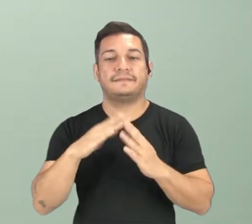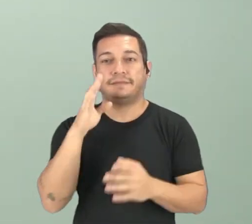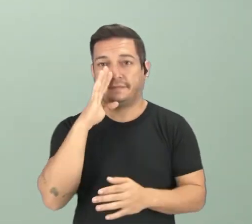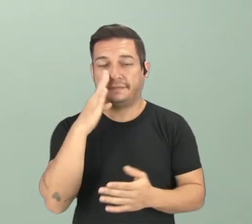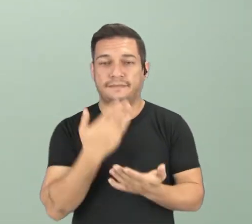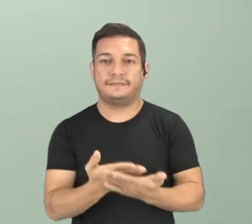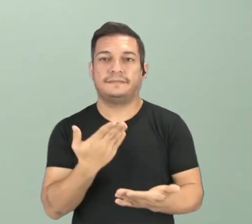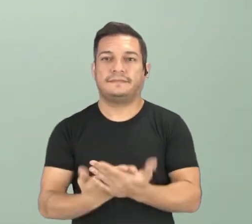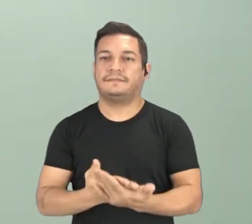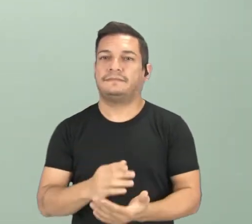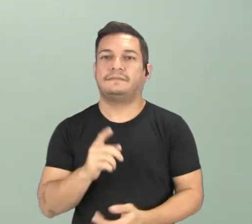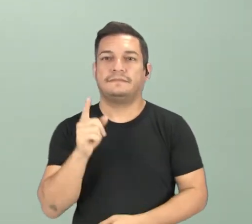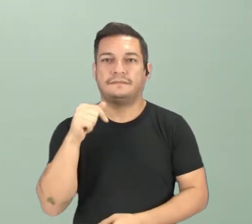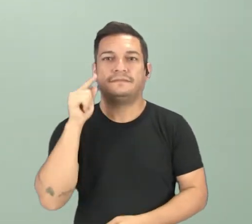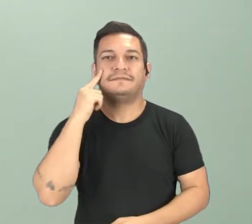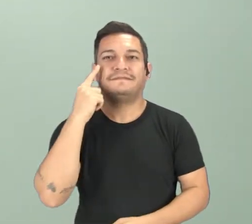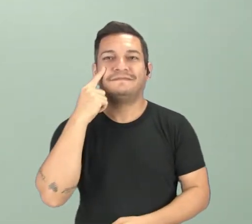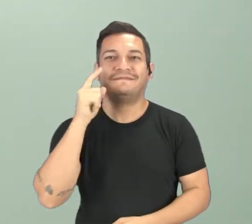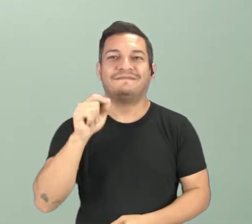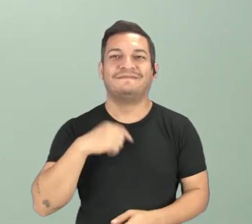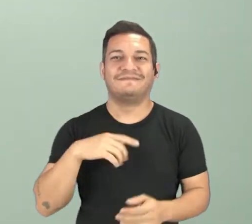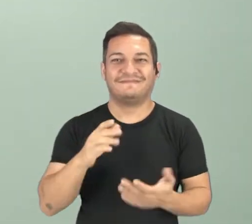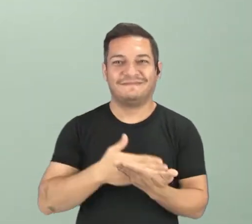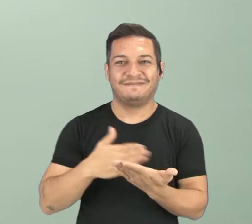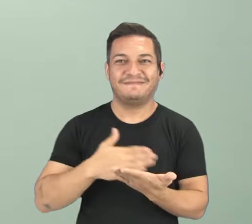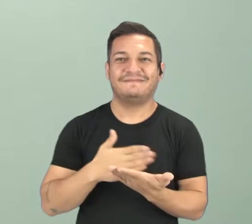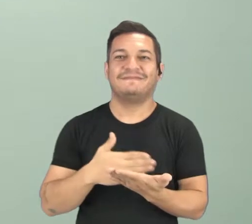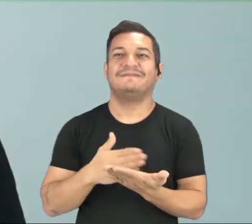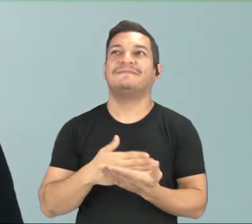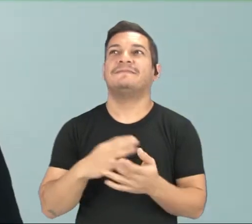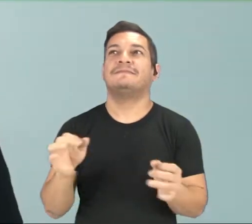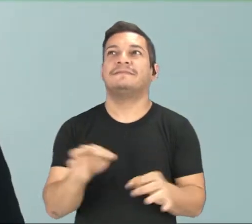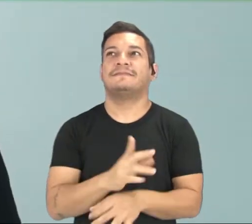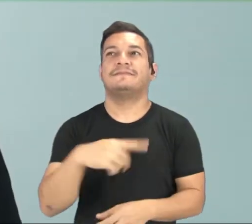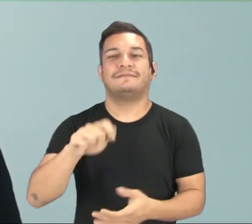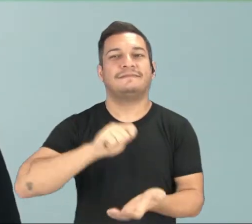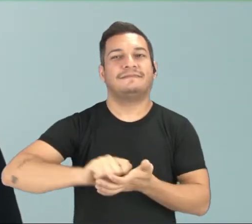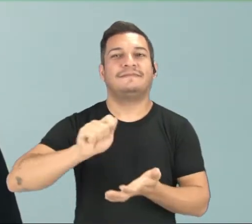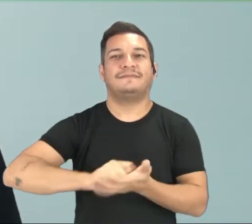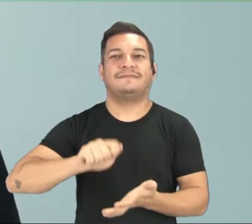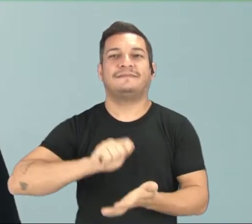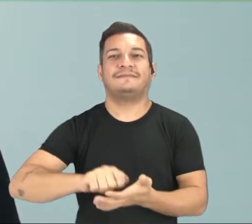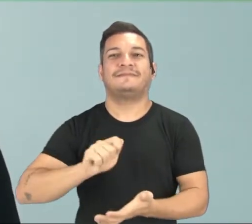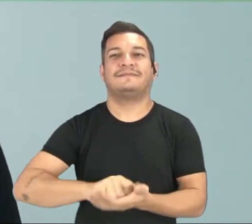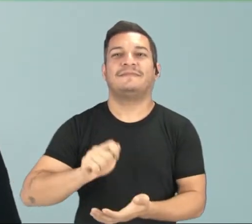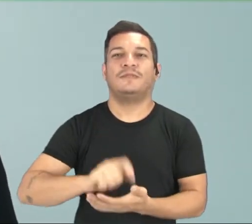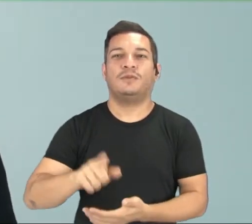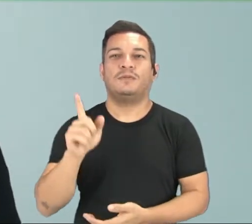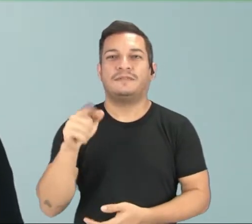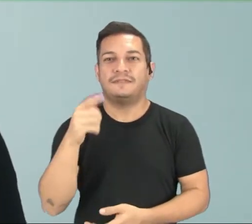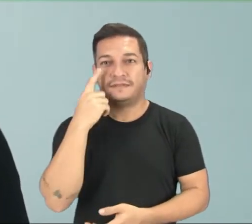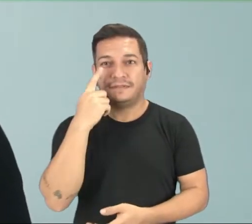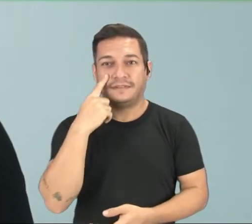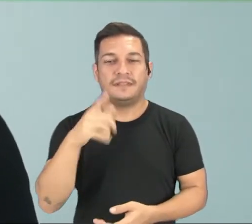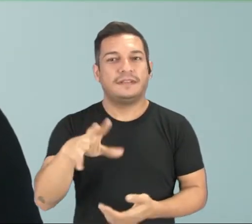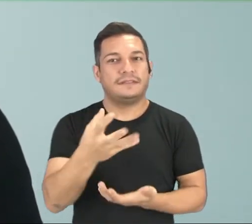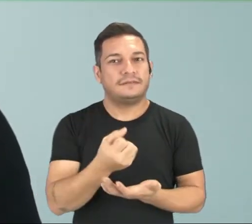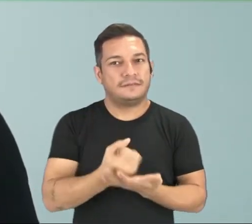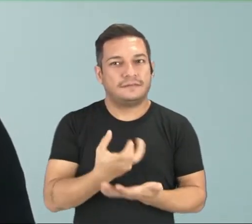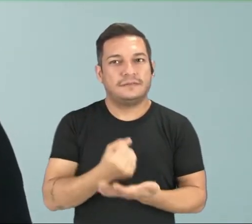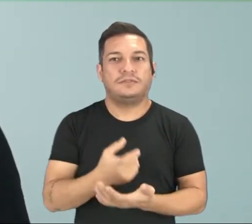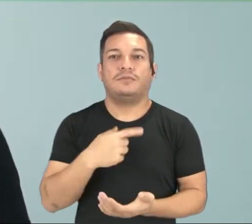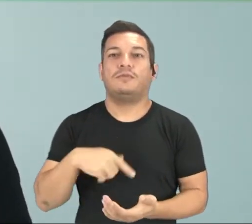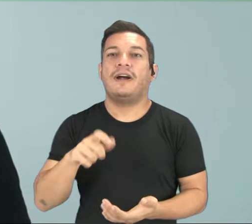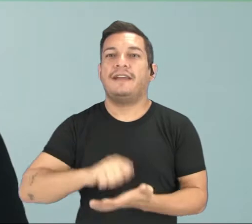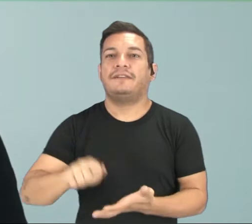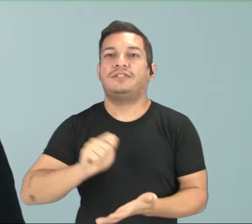aula na televisão, já deixe o seu caderninho pronto para você anotar alguma outra coisa. Lógico que não dá para anotar tudo. E